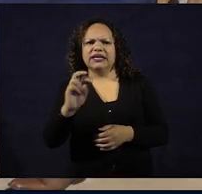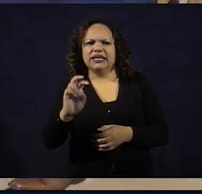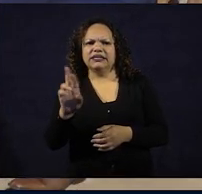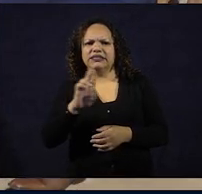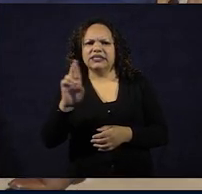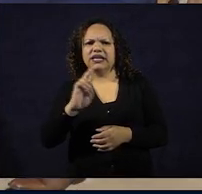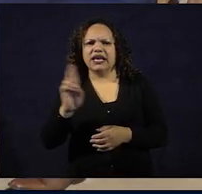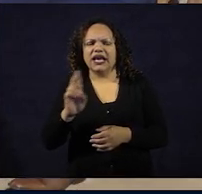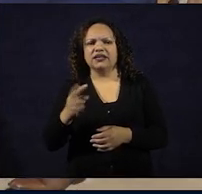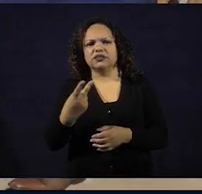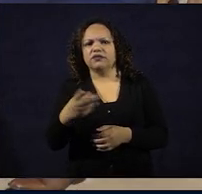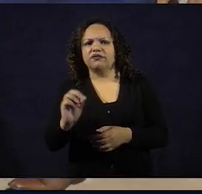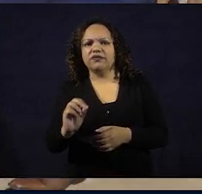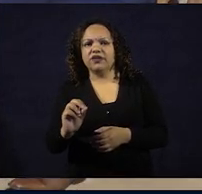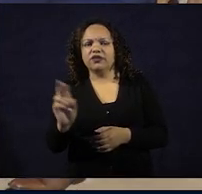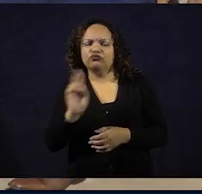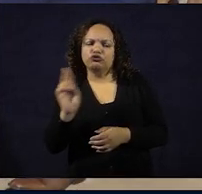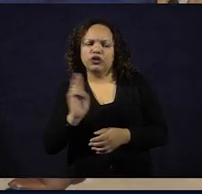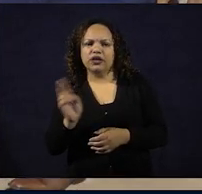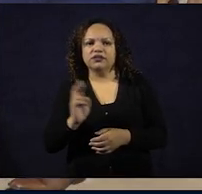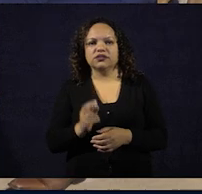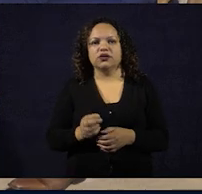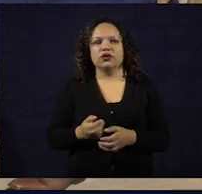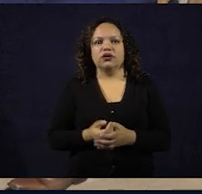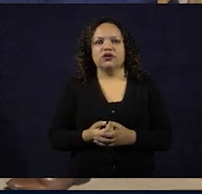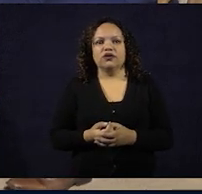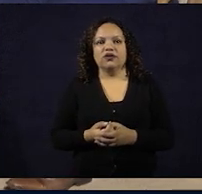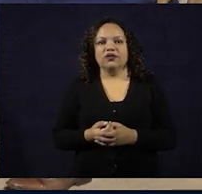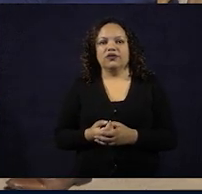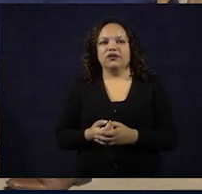1520 mas quer dizer com 15 reais